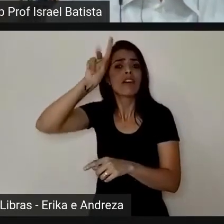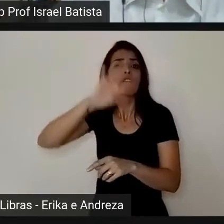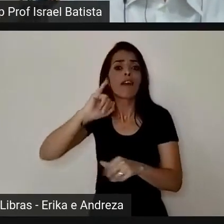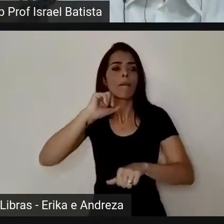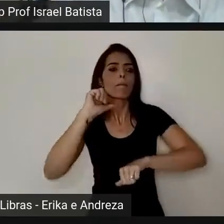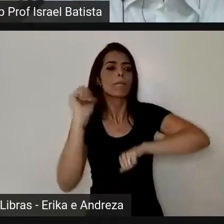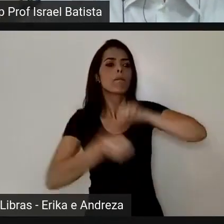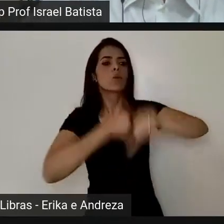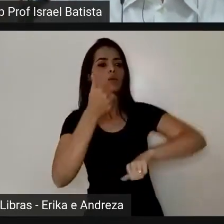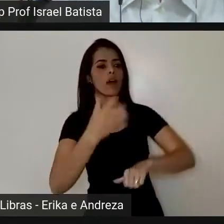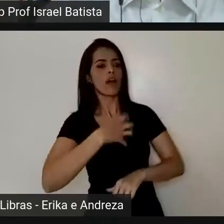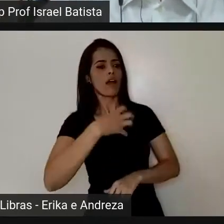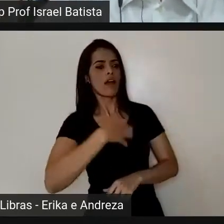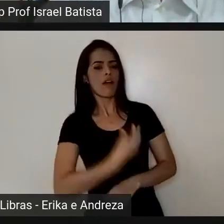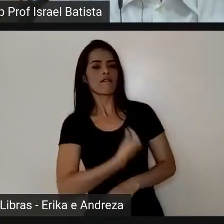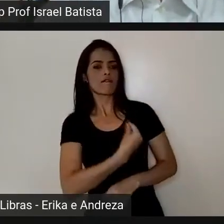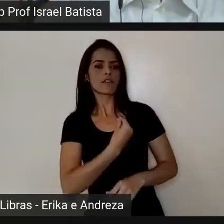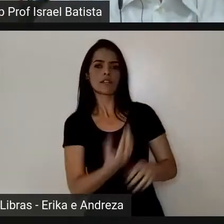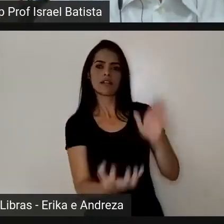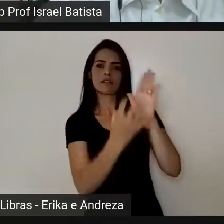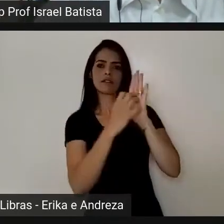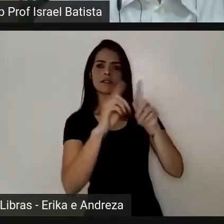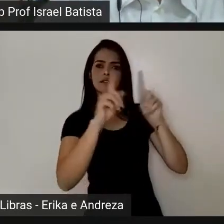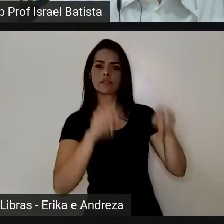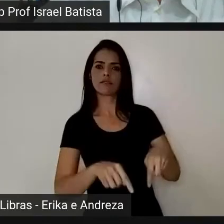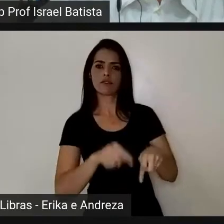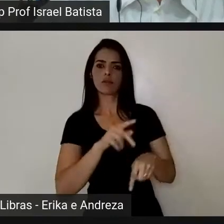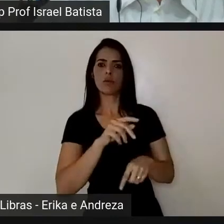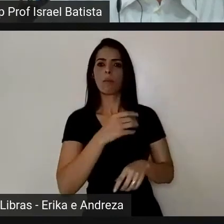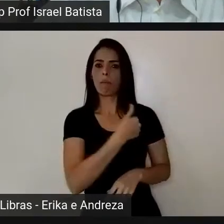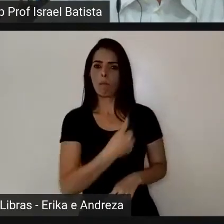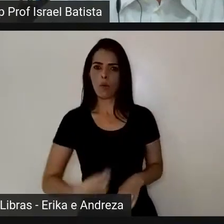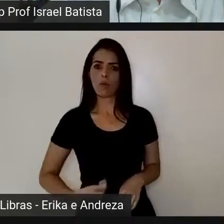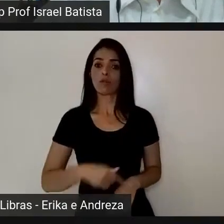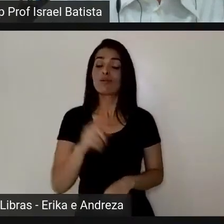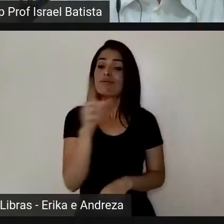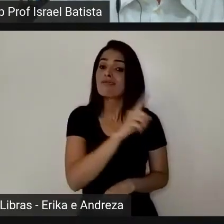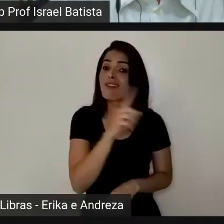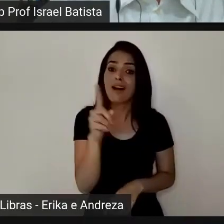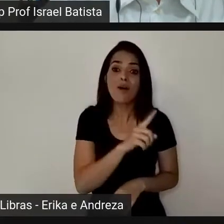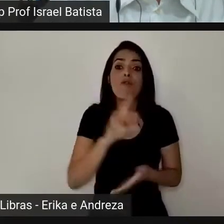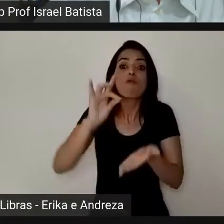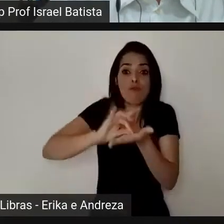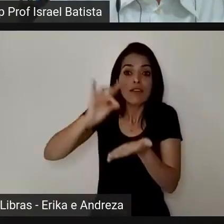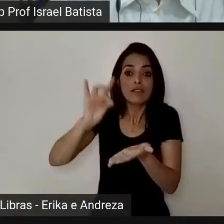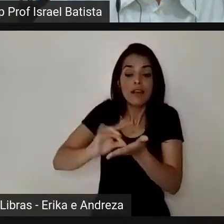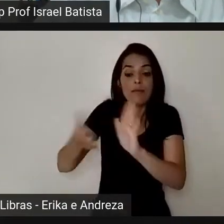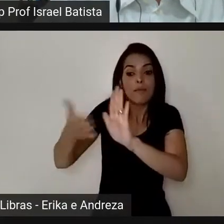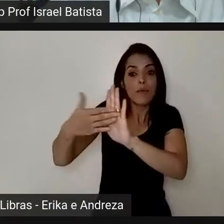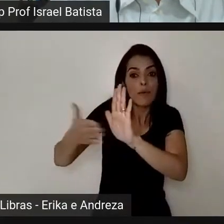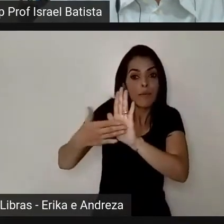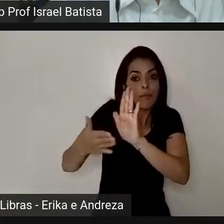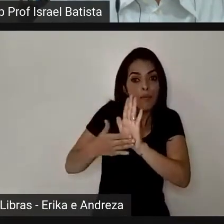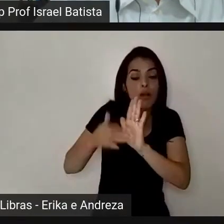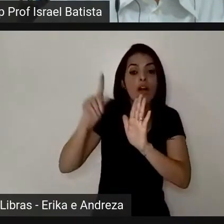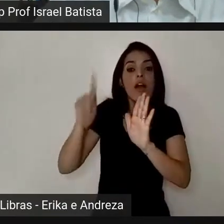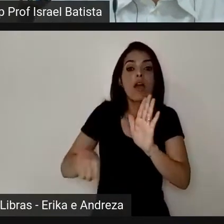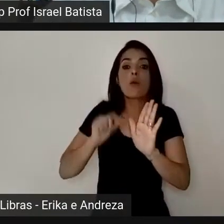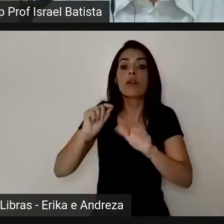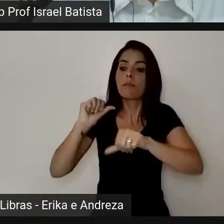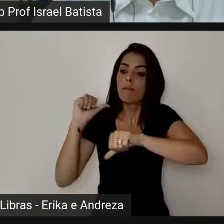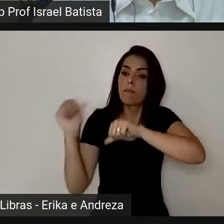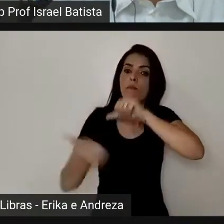servidor público. É como se fosse uma PEC que trata do servidor público, mas, na verdade, a proposta do governo é de uma alteração